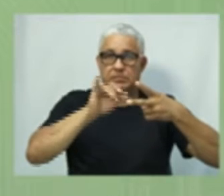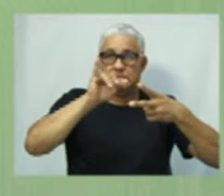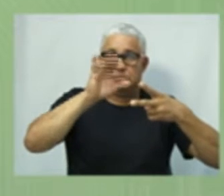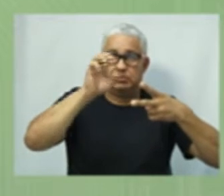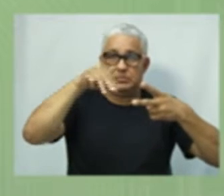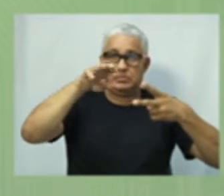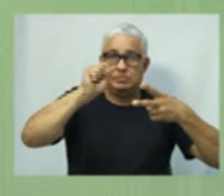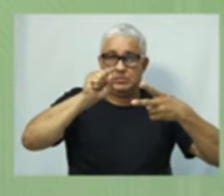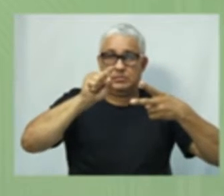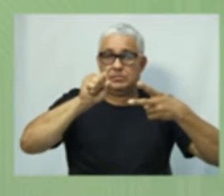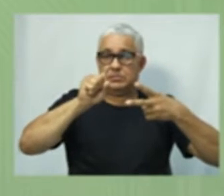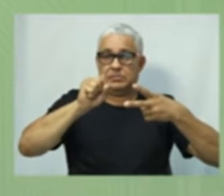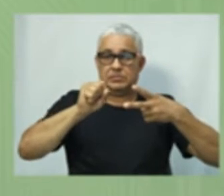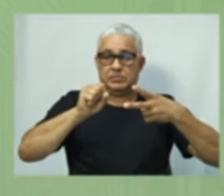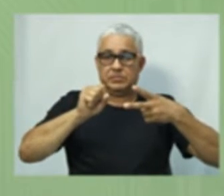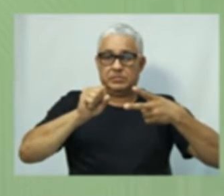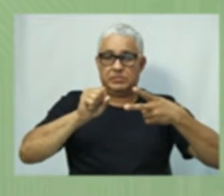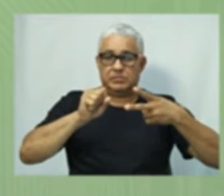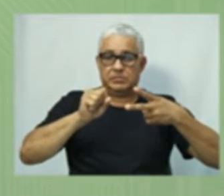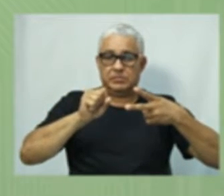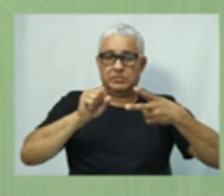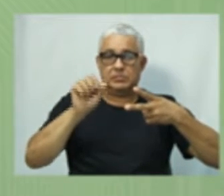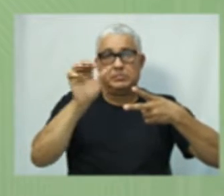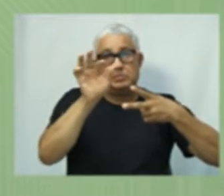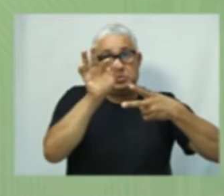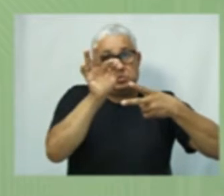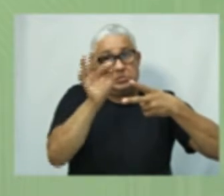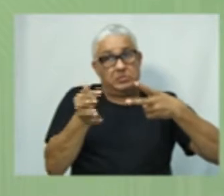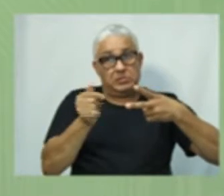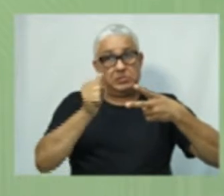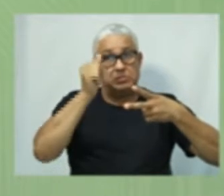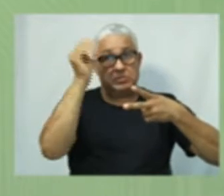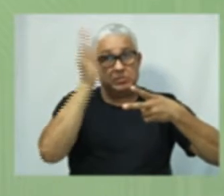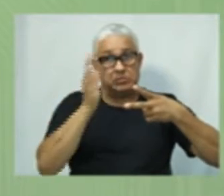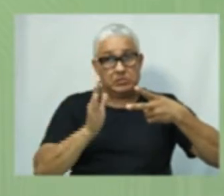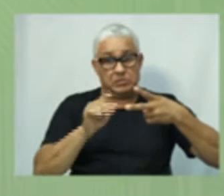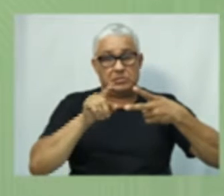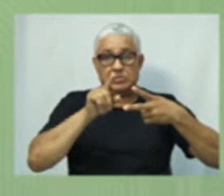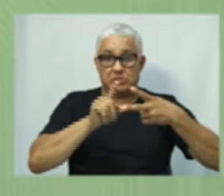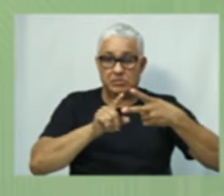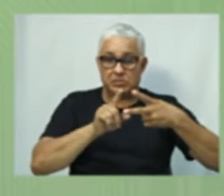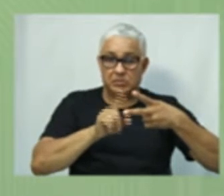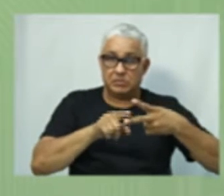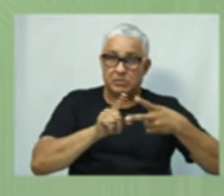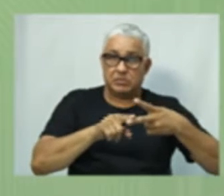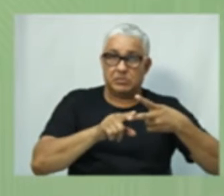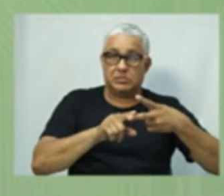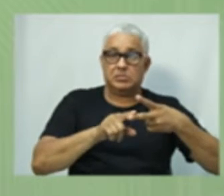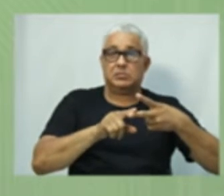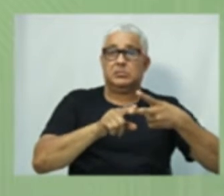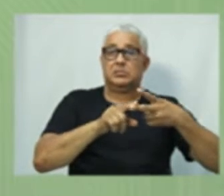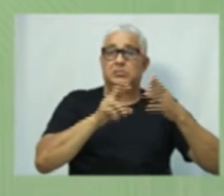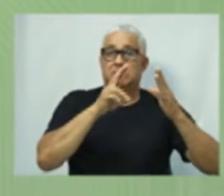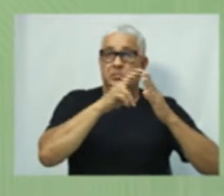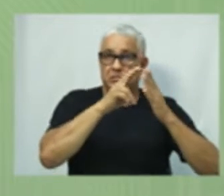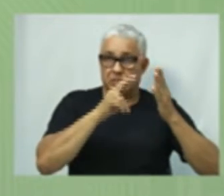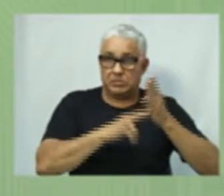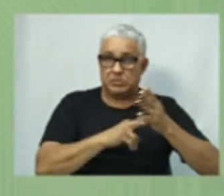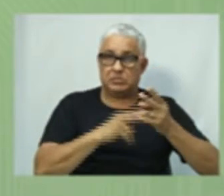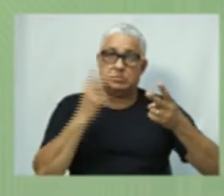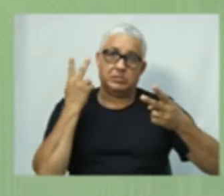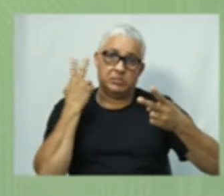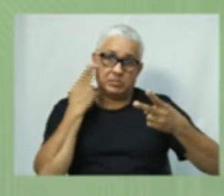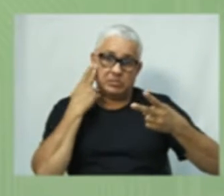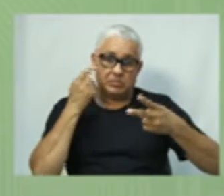existe o ICMS para o Simples Nacional e pelo regime